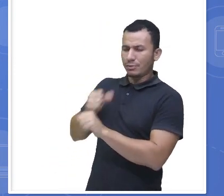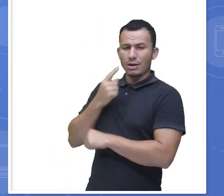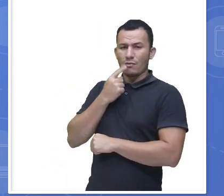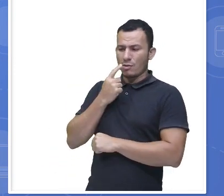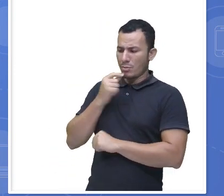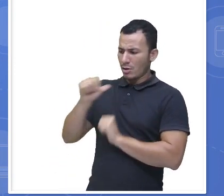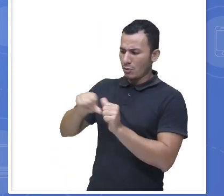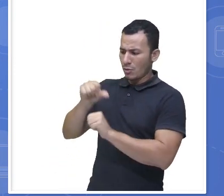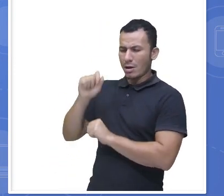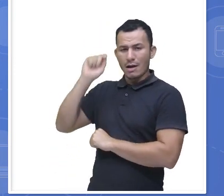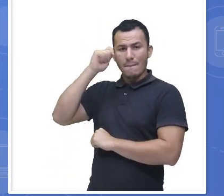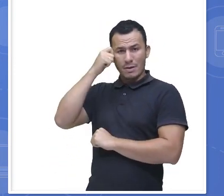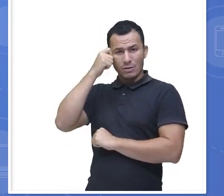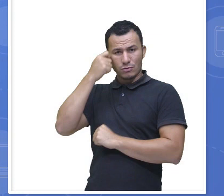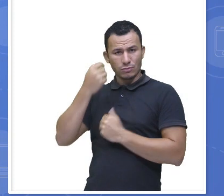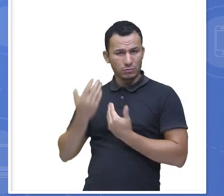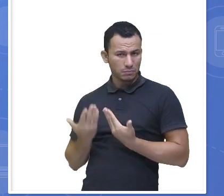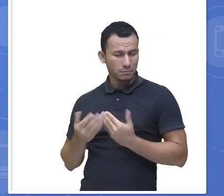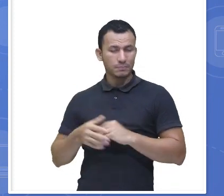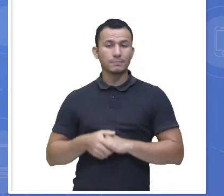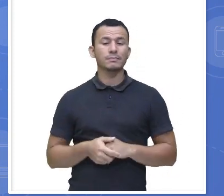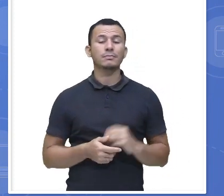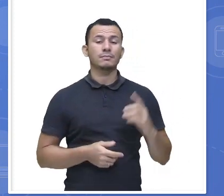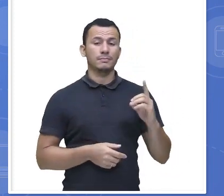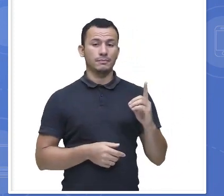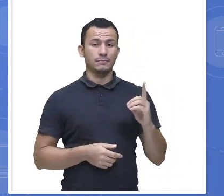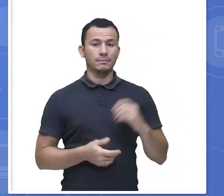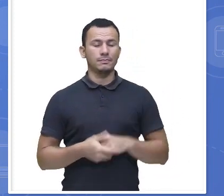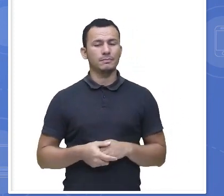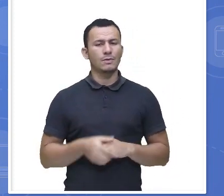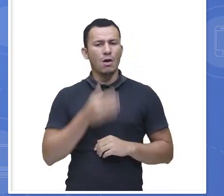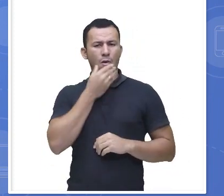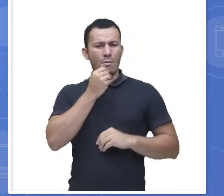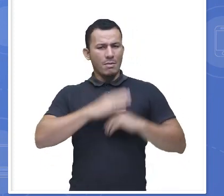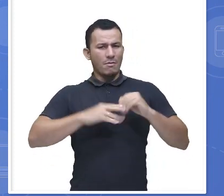a preto. Letra D, o artista